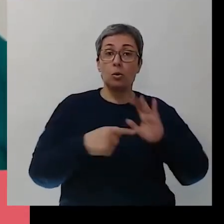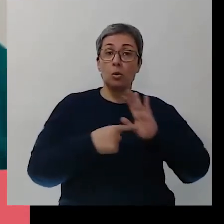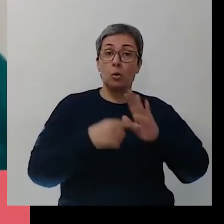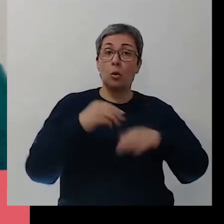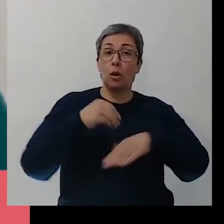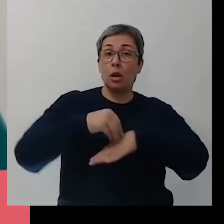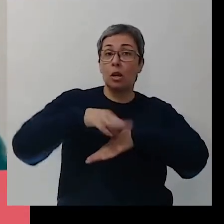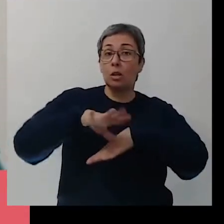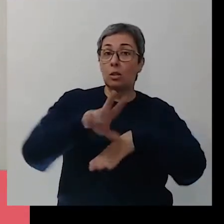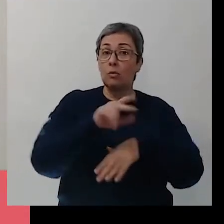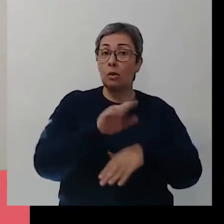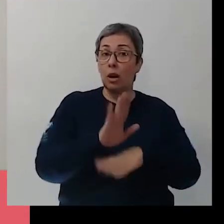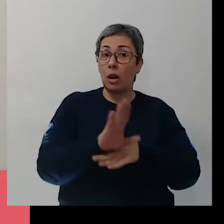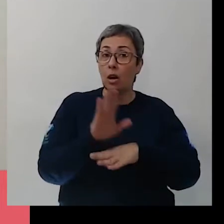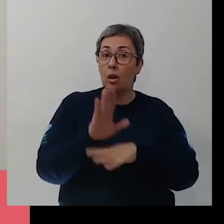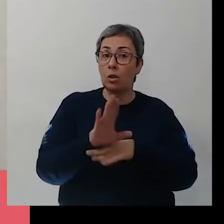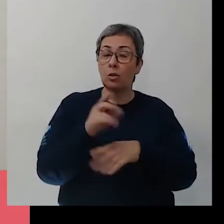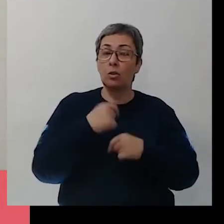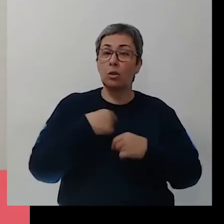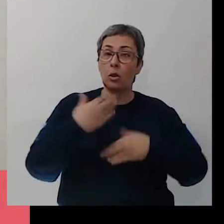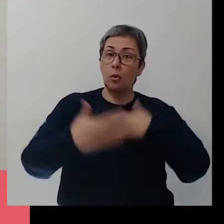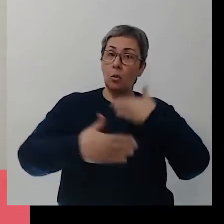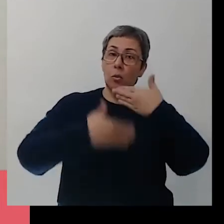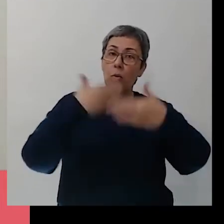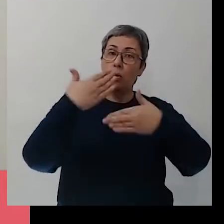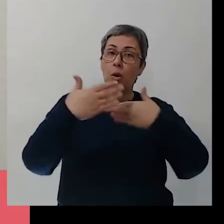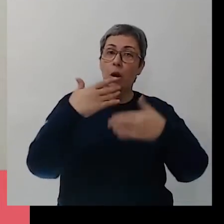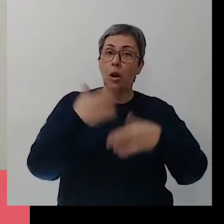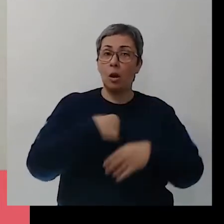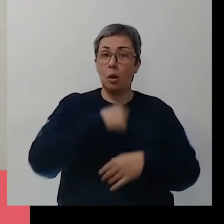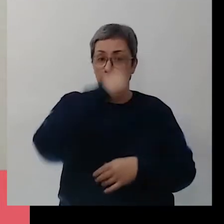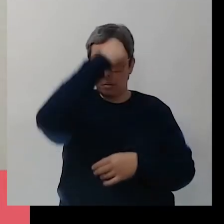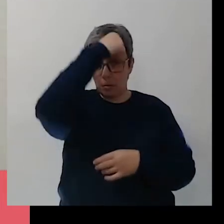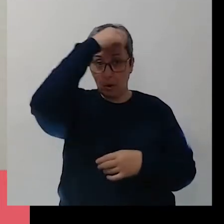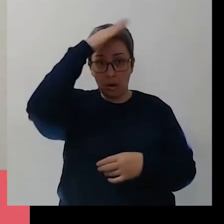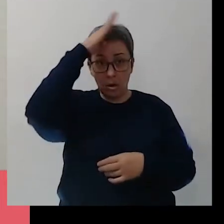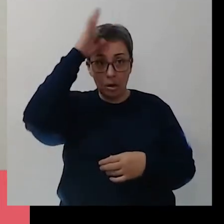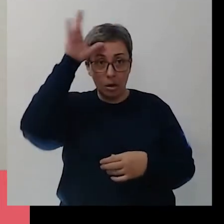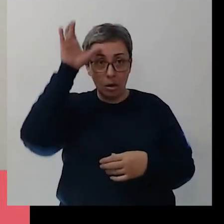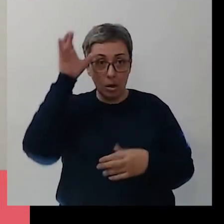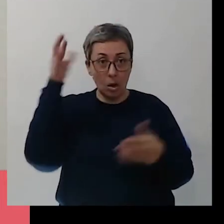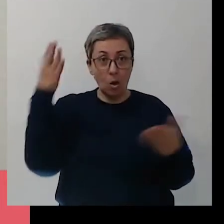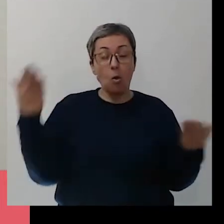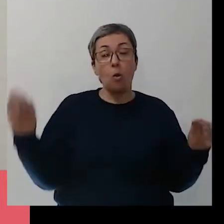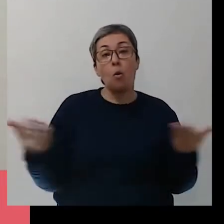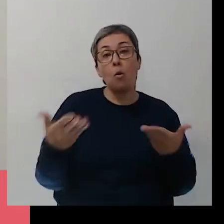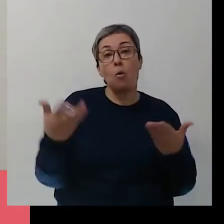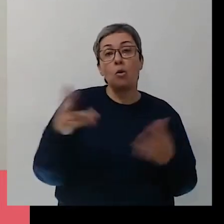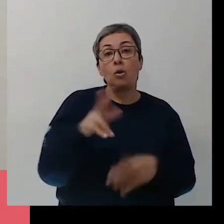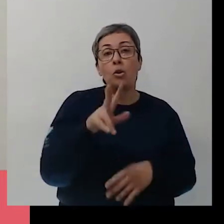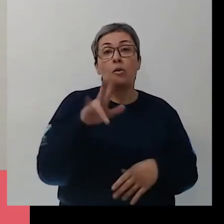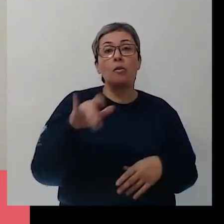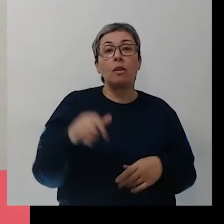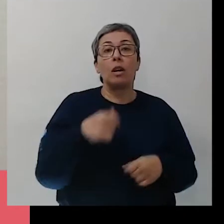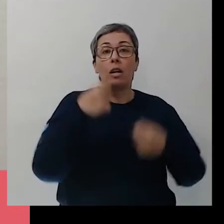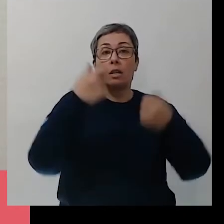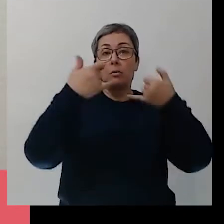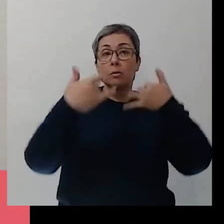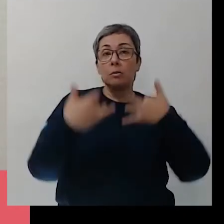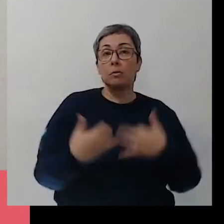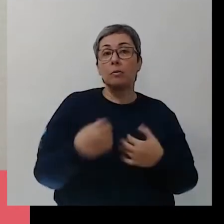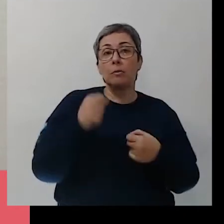uma dica que poderá ajudar vocês no processo de alfabetização. Hoje nós iremos falar